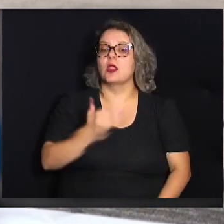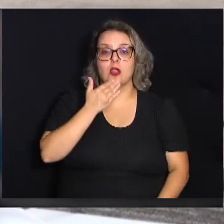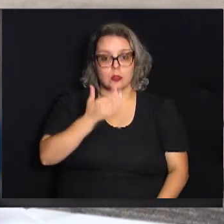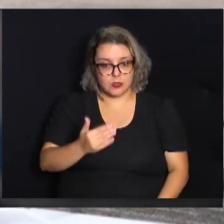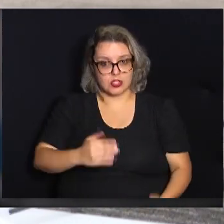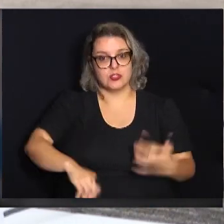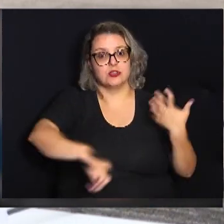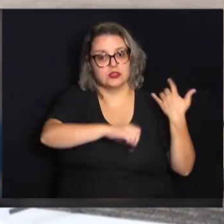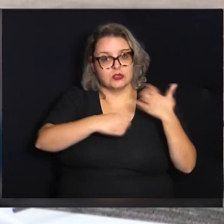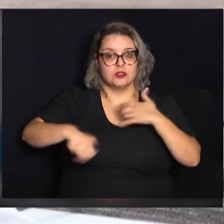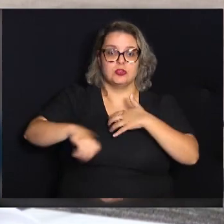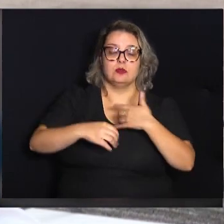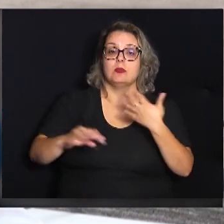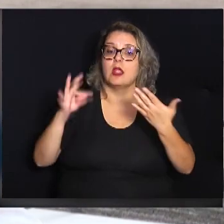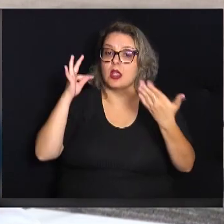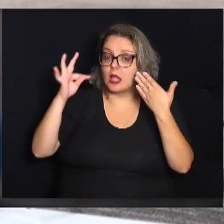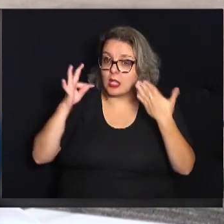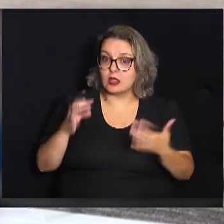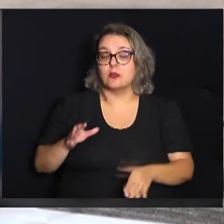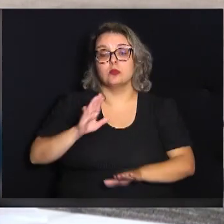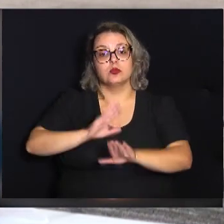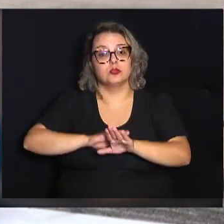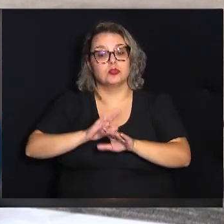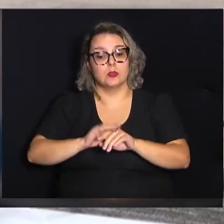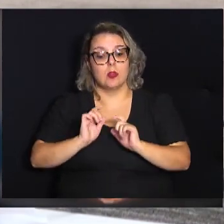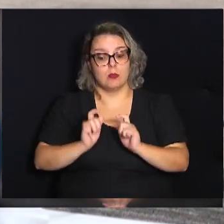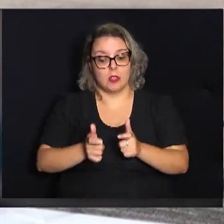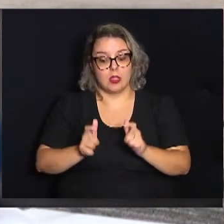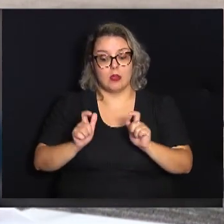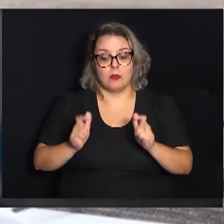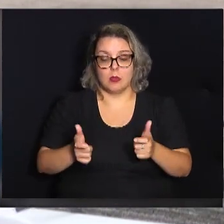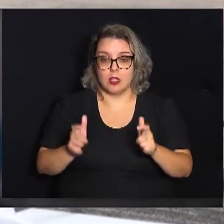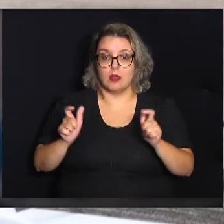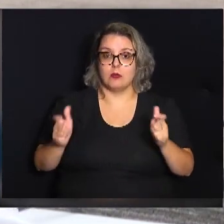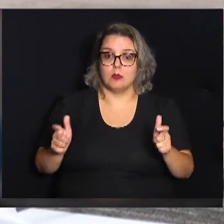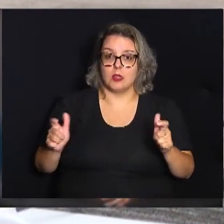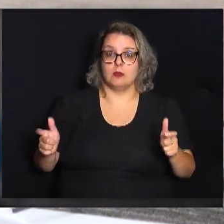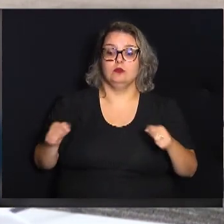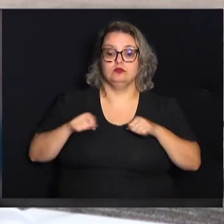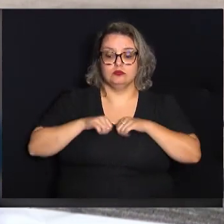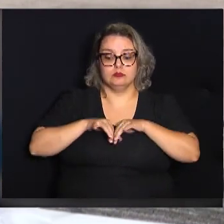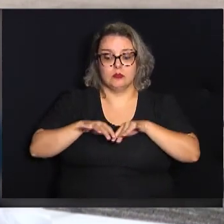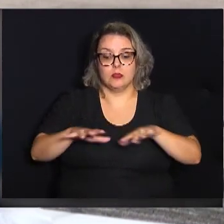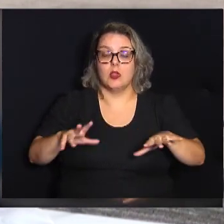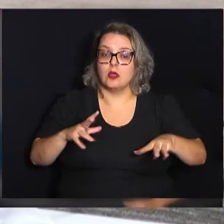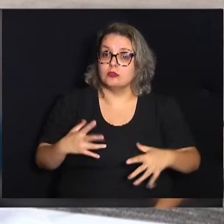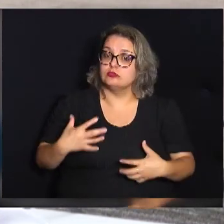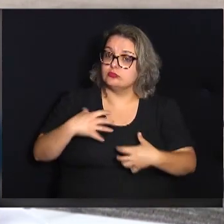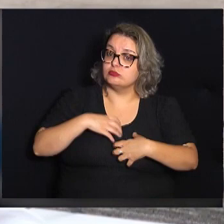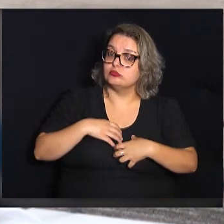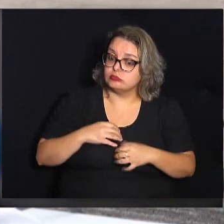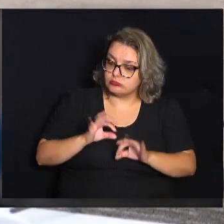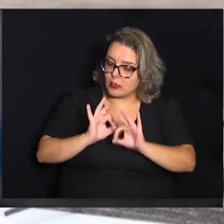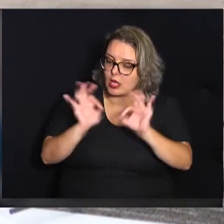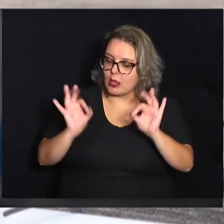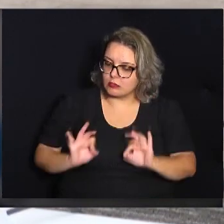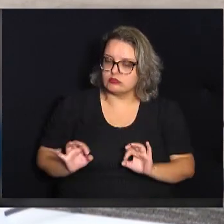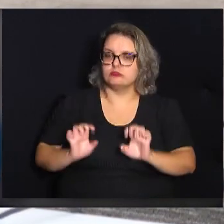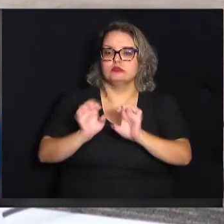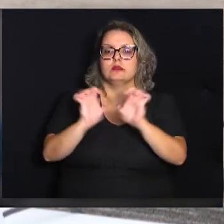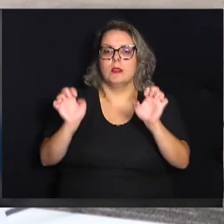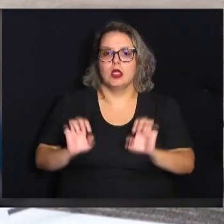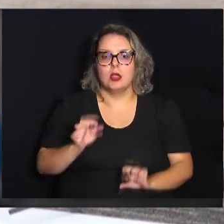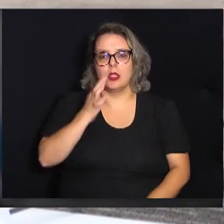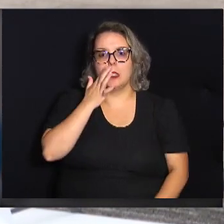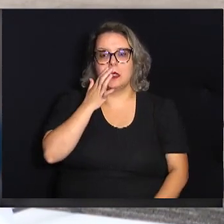Então, informações que pretendem mobilizar a população para uma mudança de atitude, né?